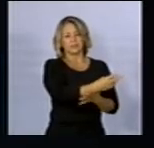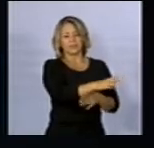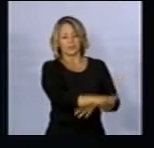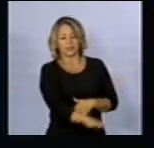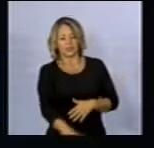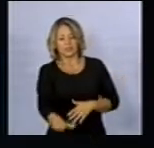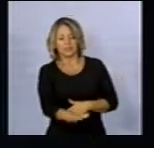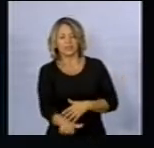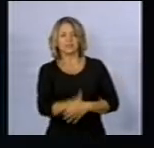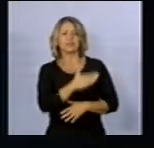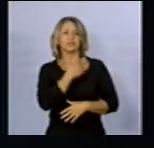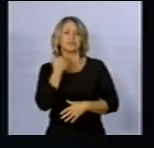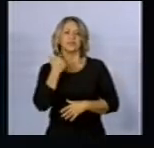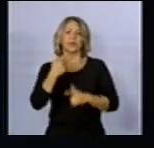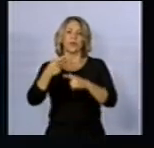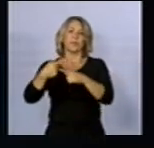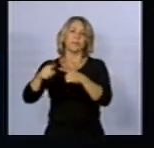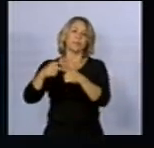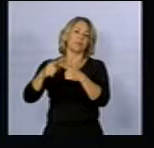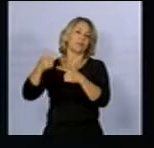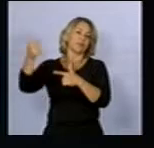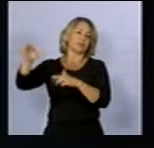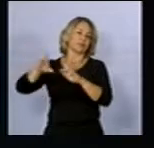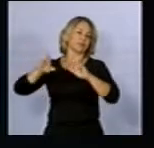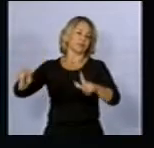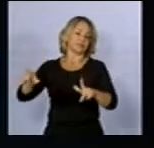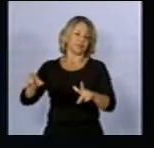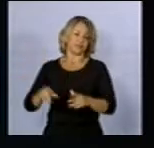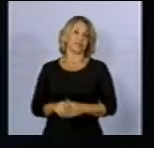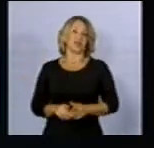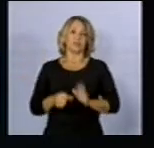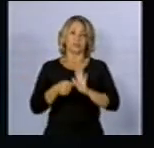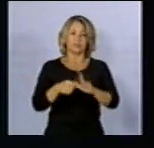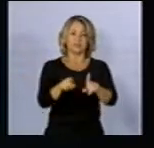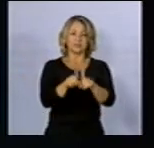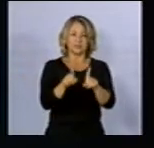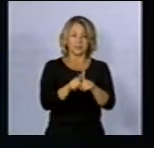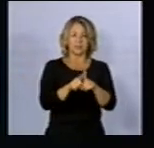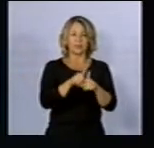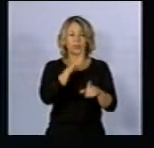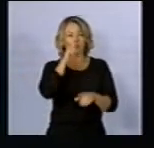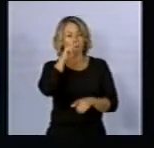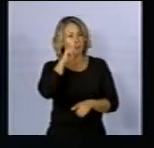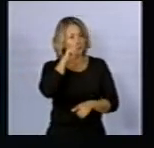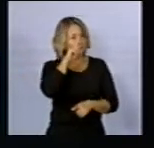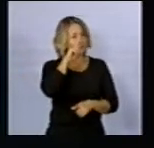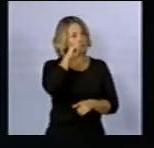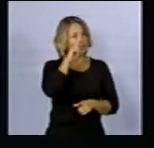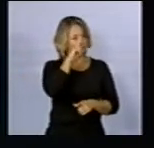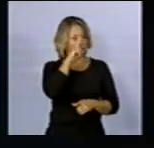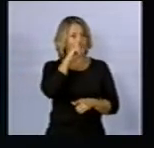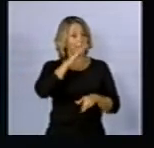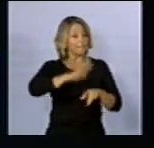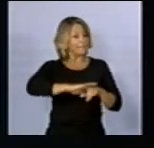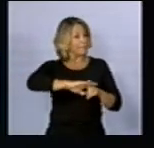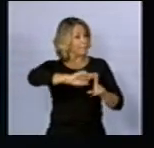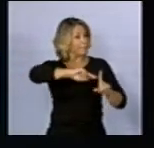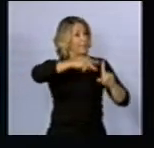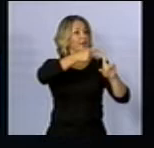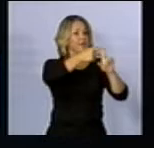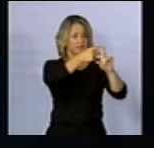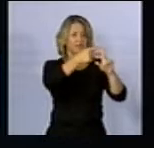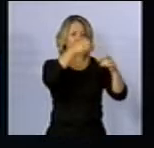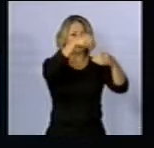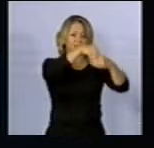criança falecida por outra causa, levando a um risco, uma estimativa de risco, duas vezes maior